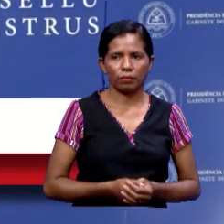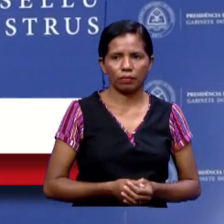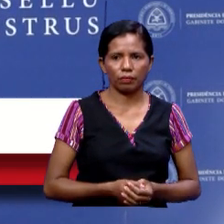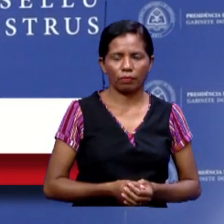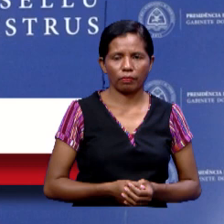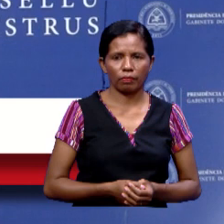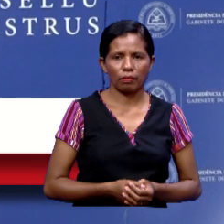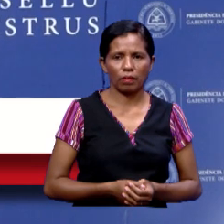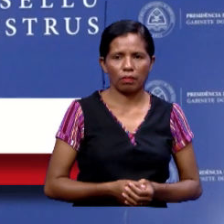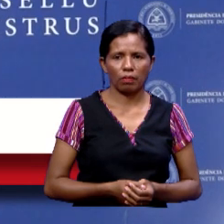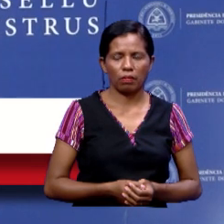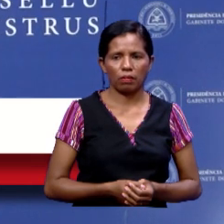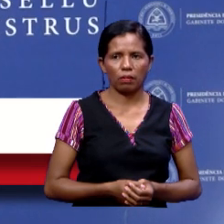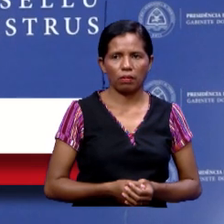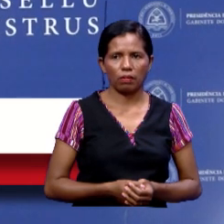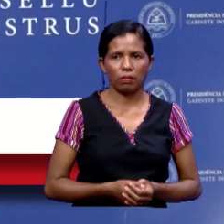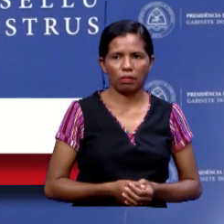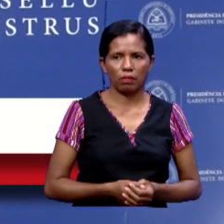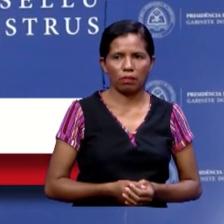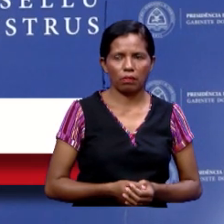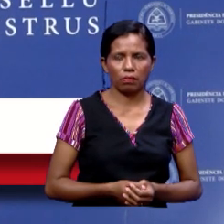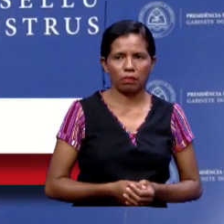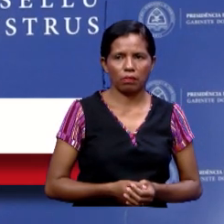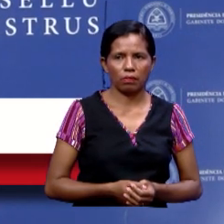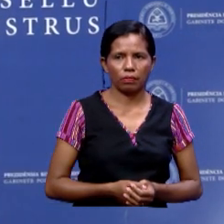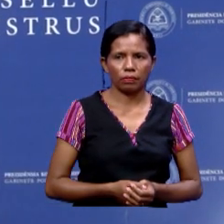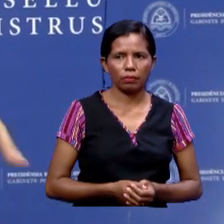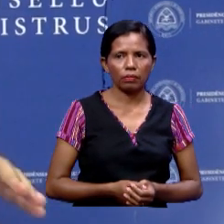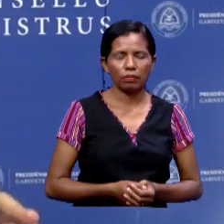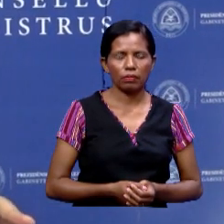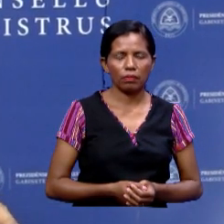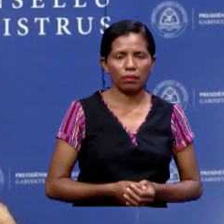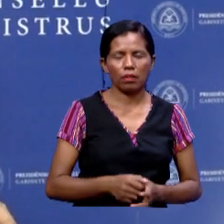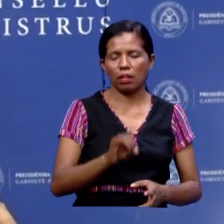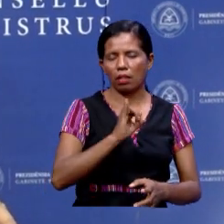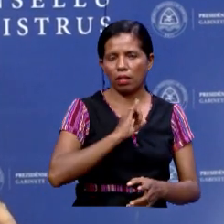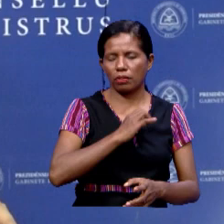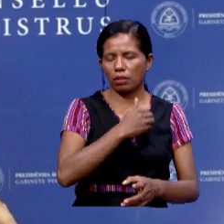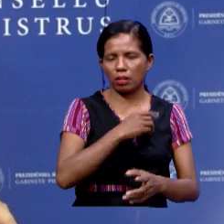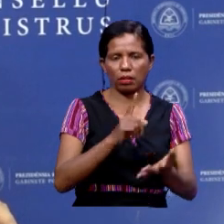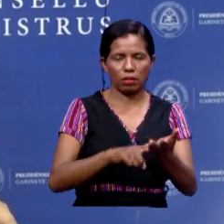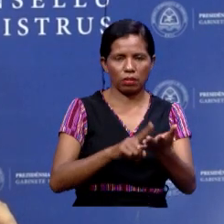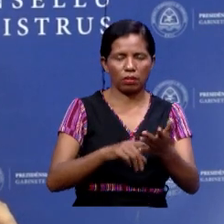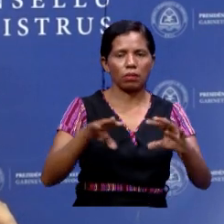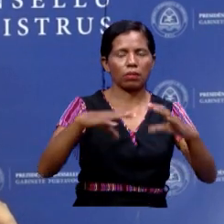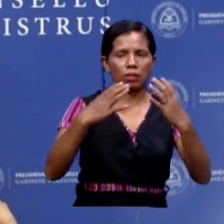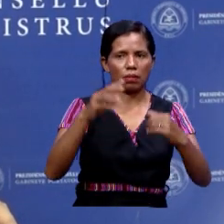a atuação de salário mínimo. Por enquanto, se dá o que discussão com o Conselho de Ministros.